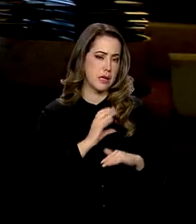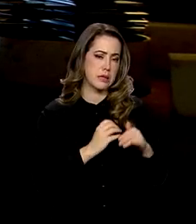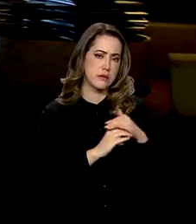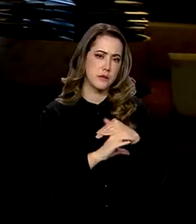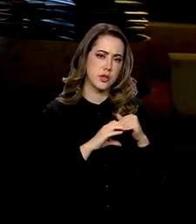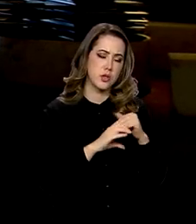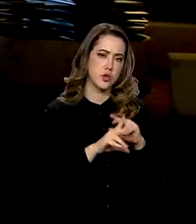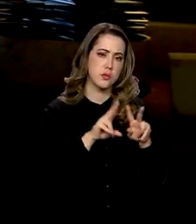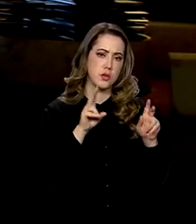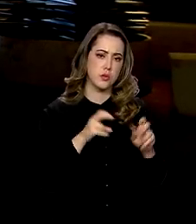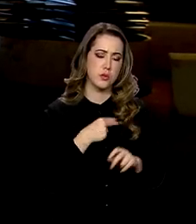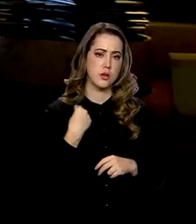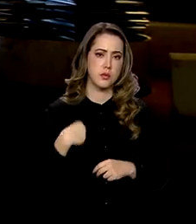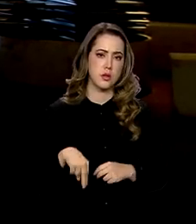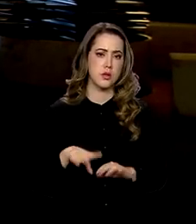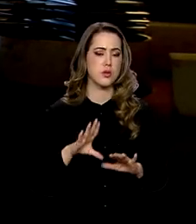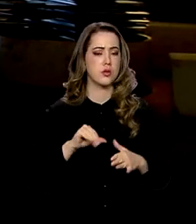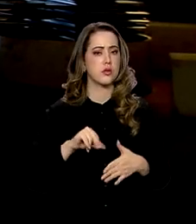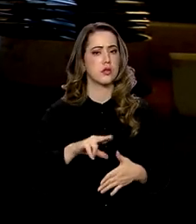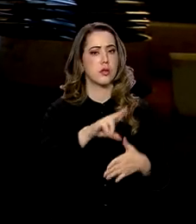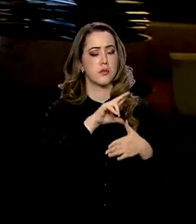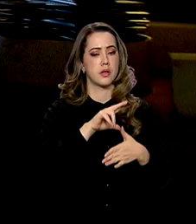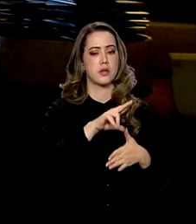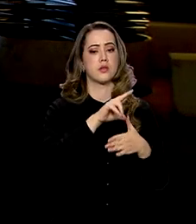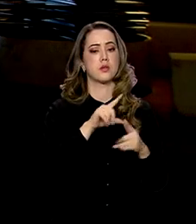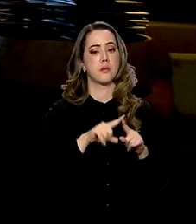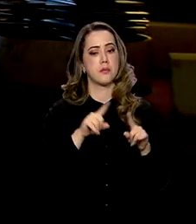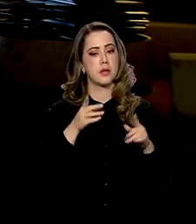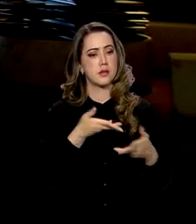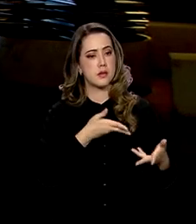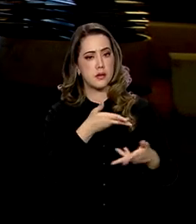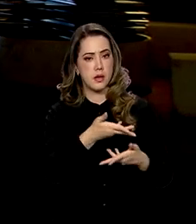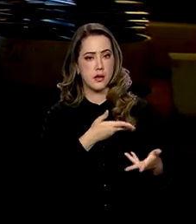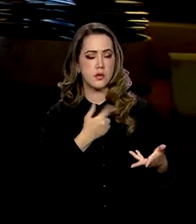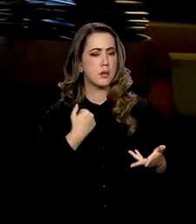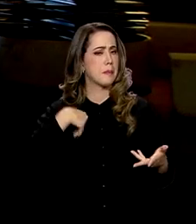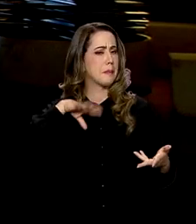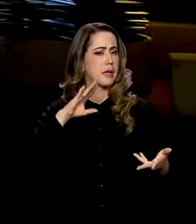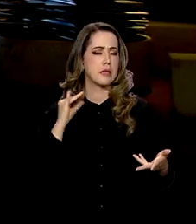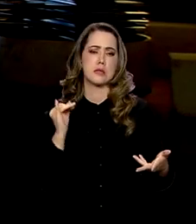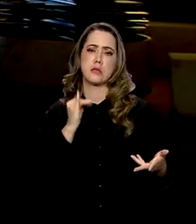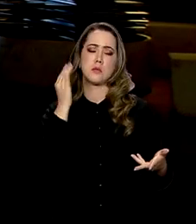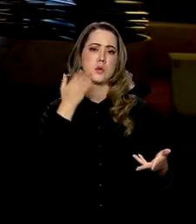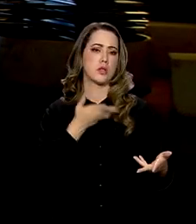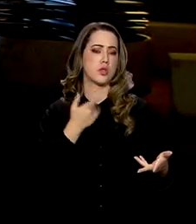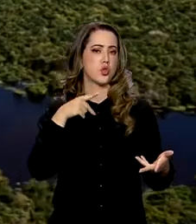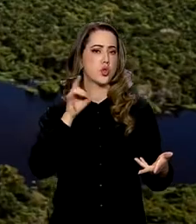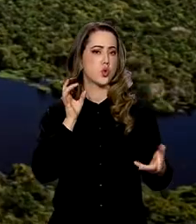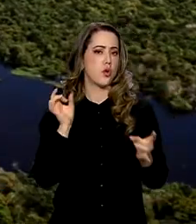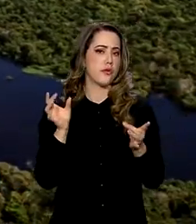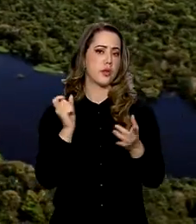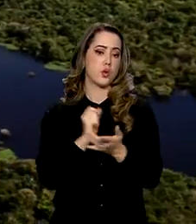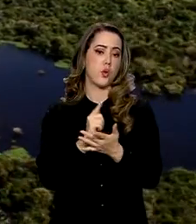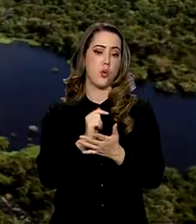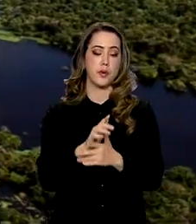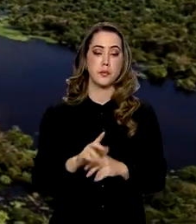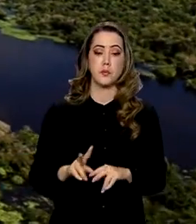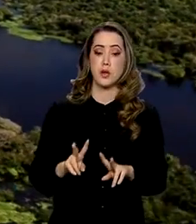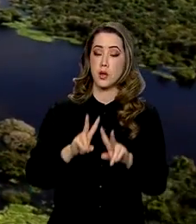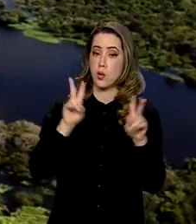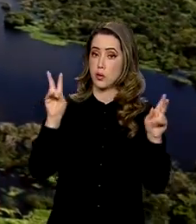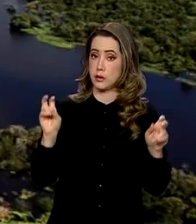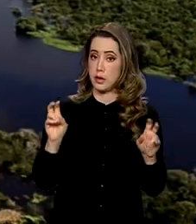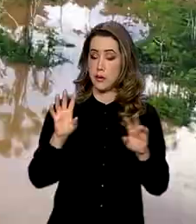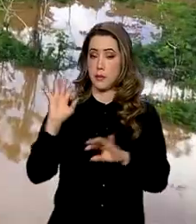investimentos chineses na América Latina mas as relações vão muito além do comércio quando o assunto é